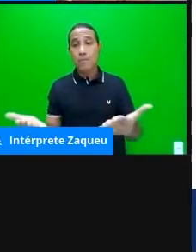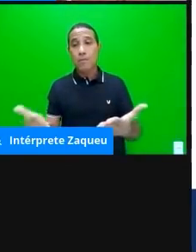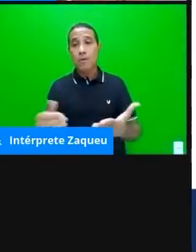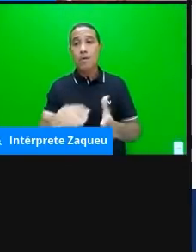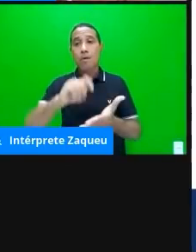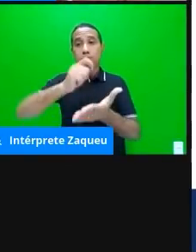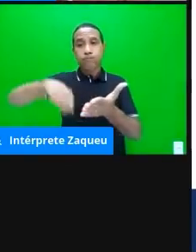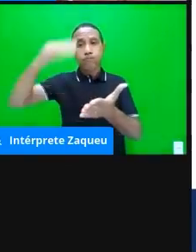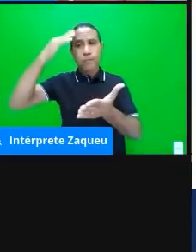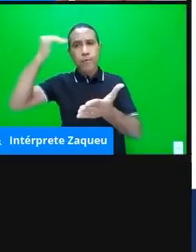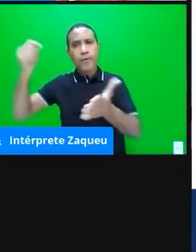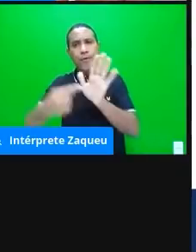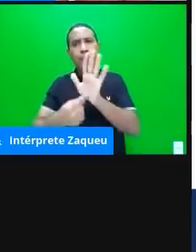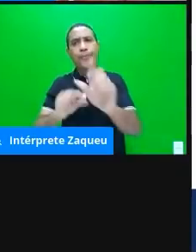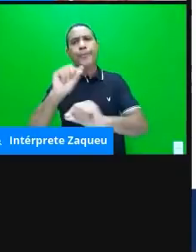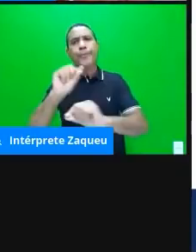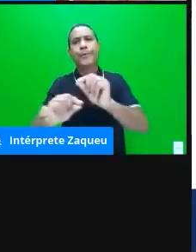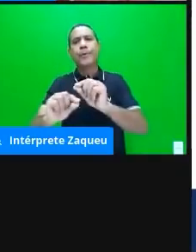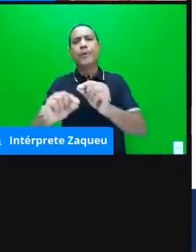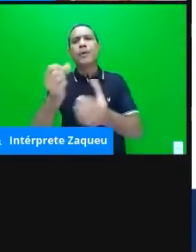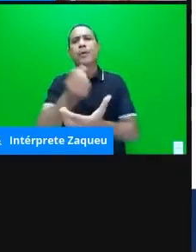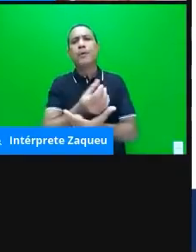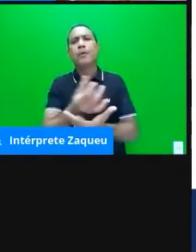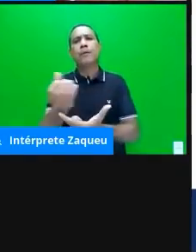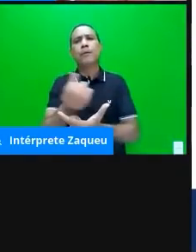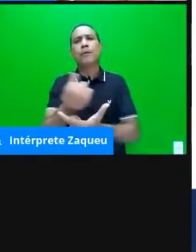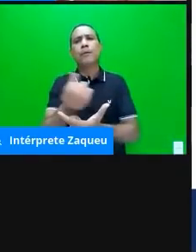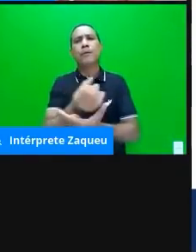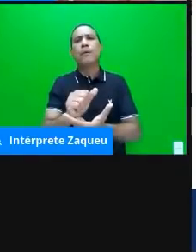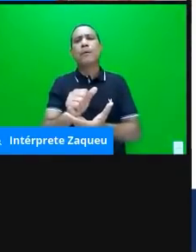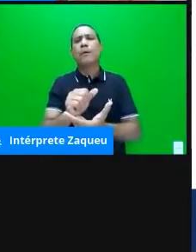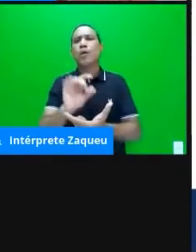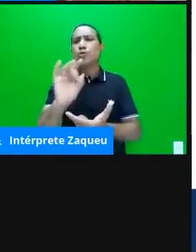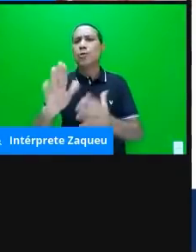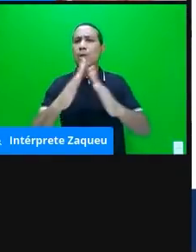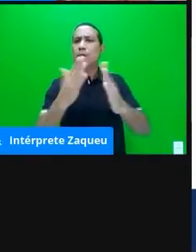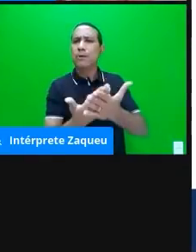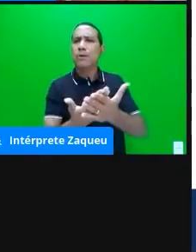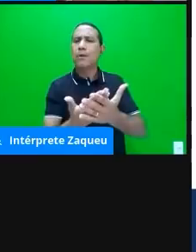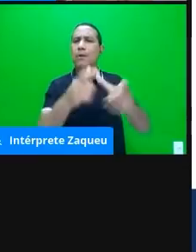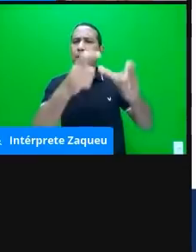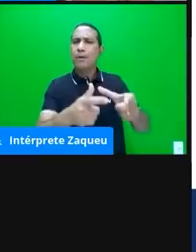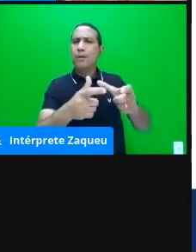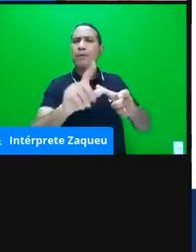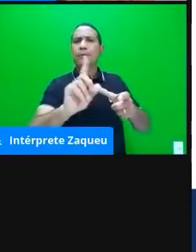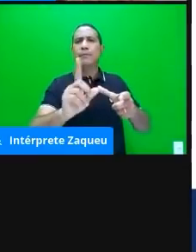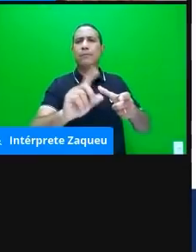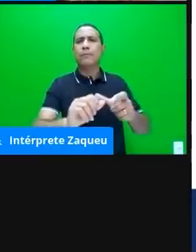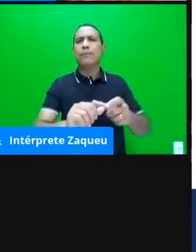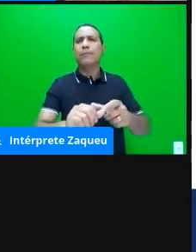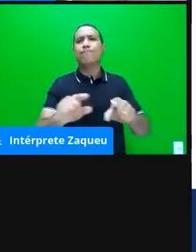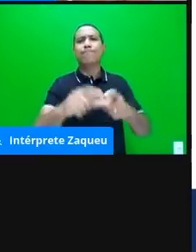estudos que o letramento, ele extrapola o ambiente escolar, extrapola o gênero padrão